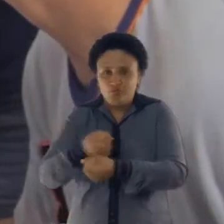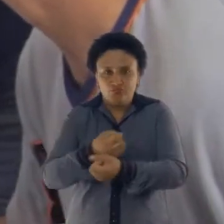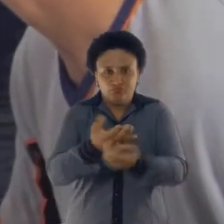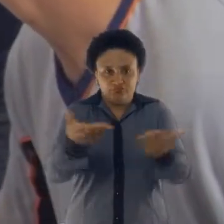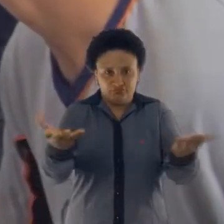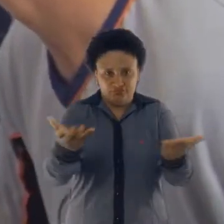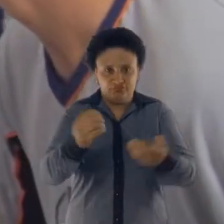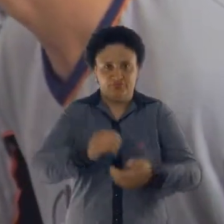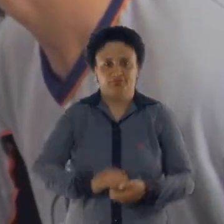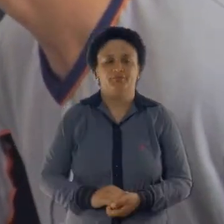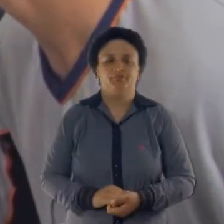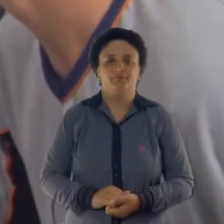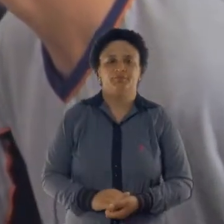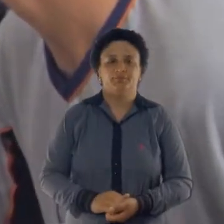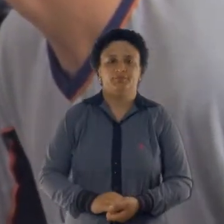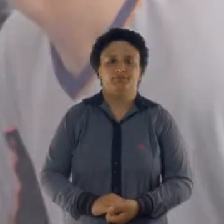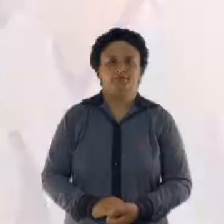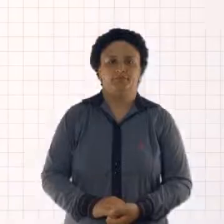transforma.